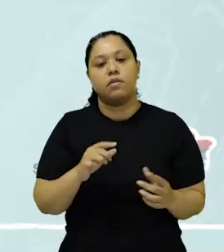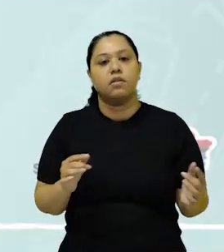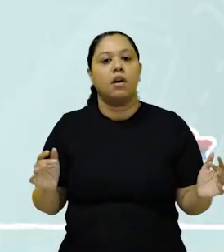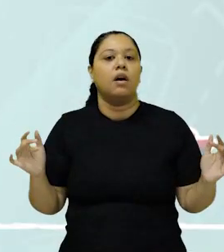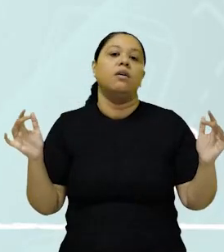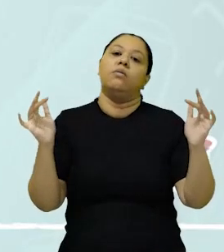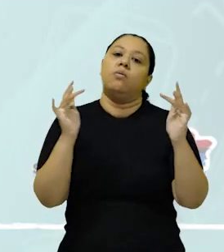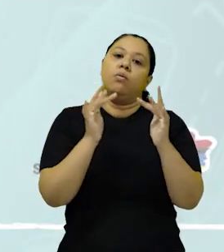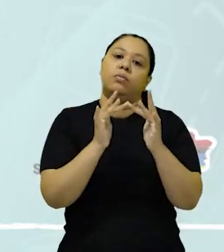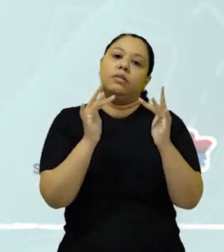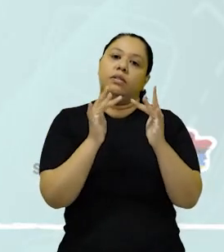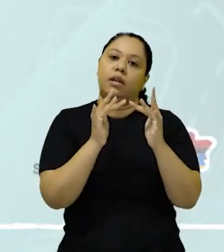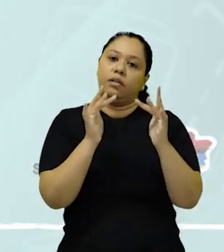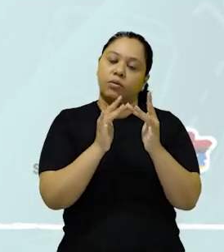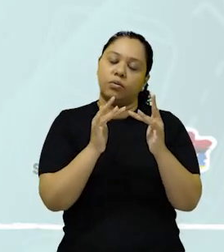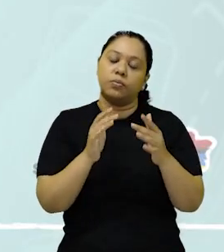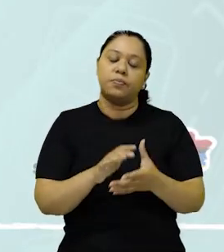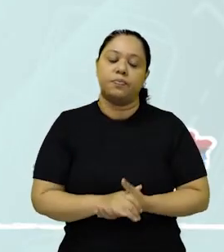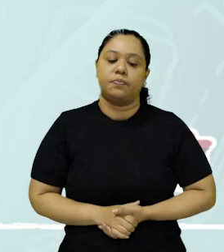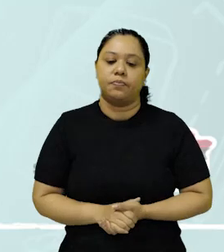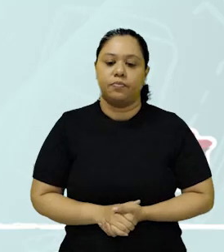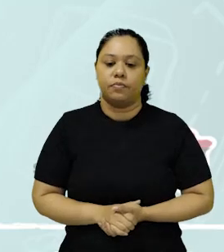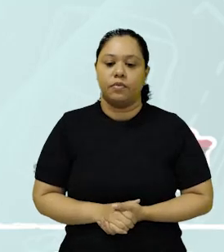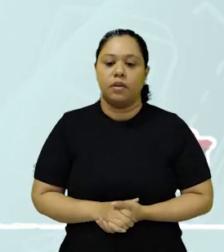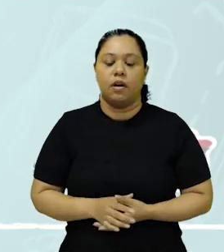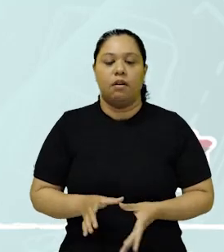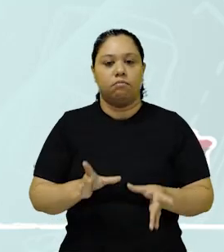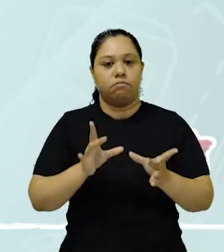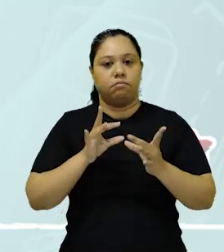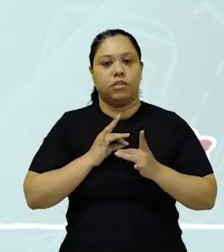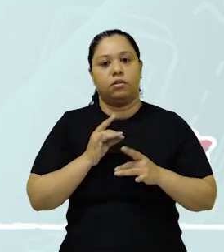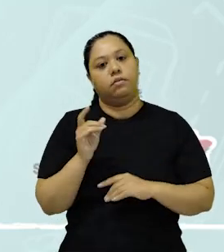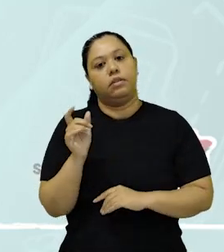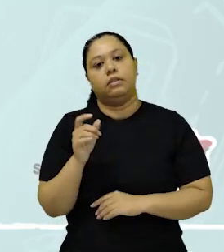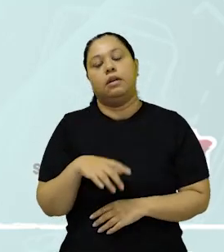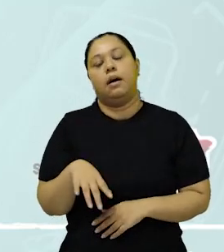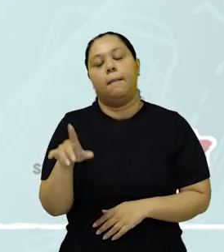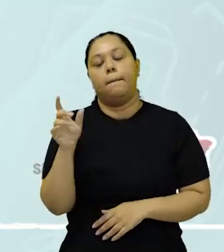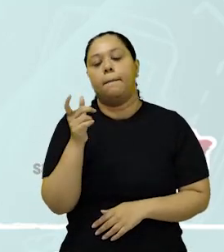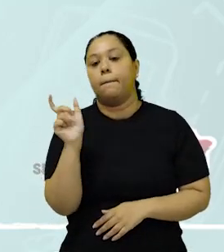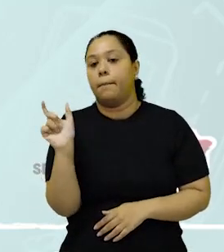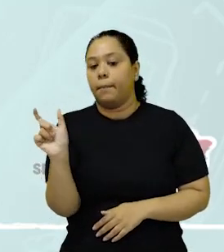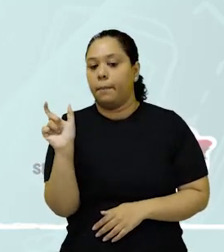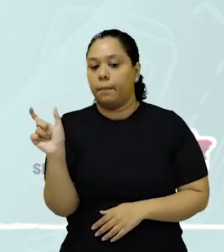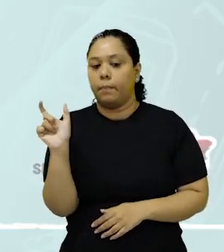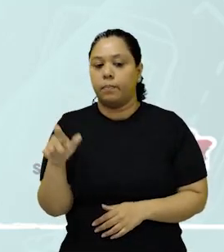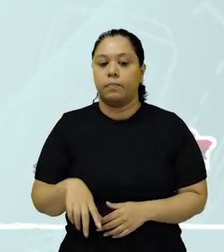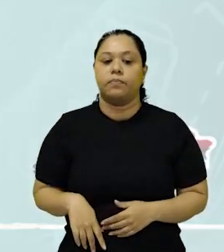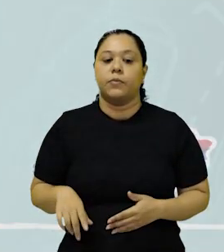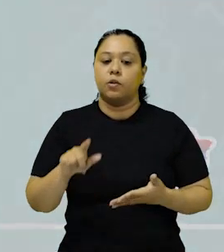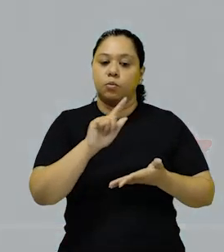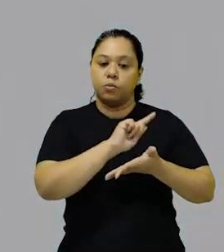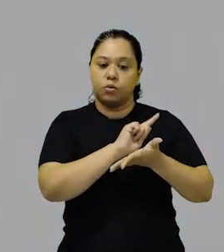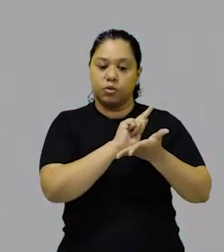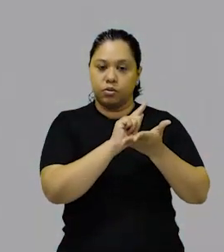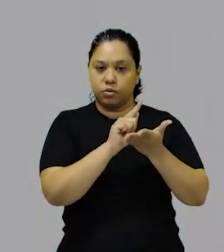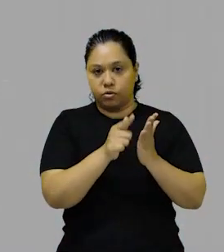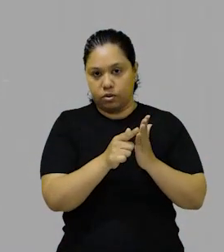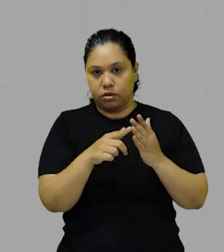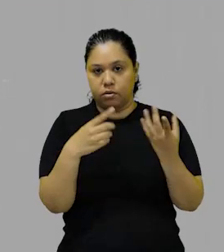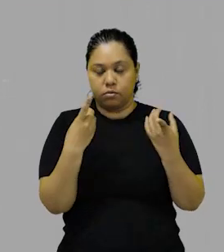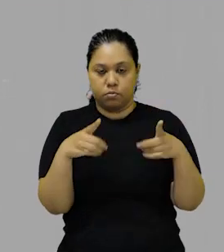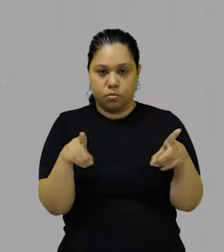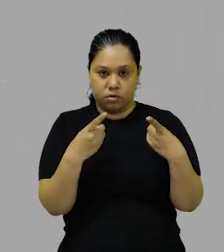quando você tem o contato, você acaba absorvendo esses vocábulos. Os gêneros musicais